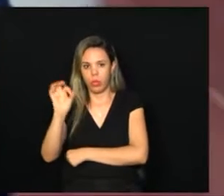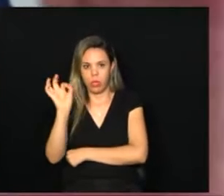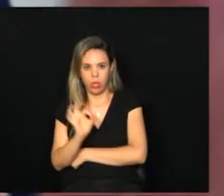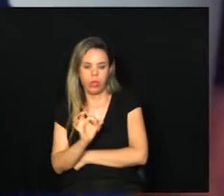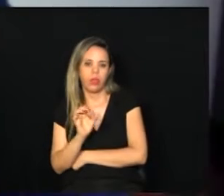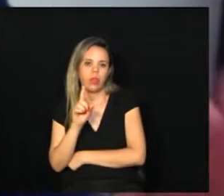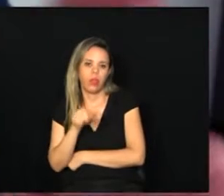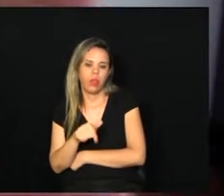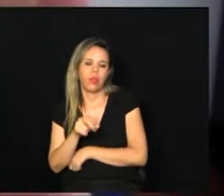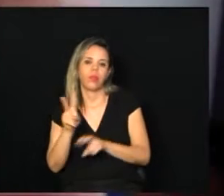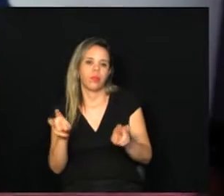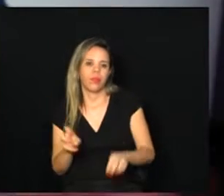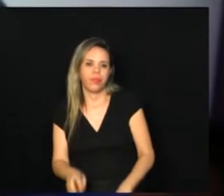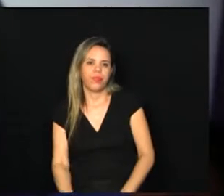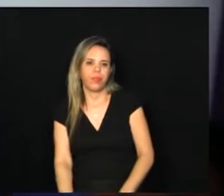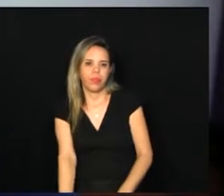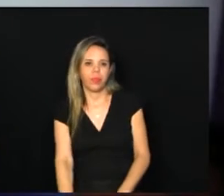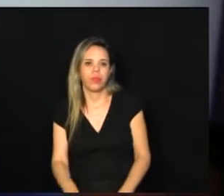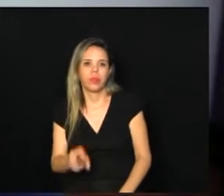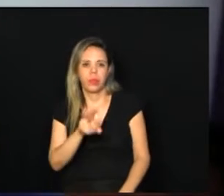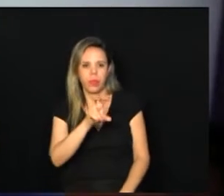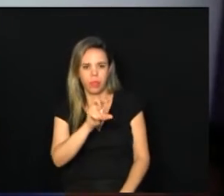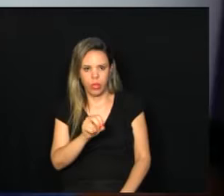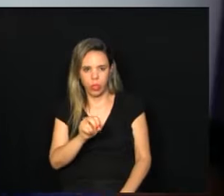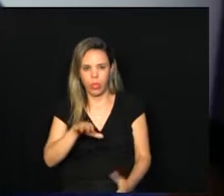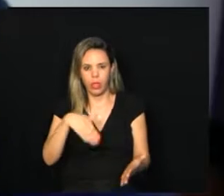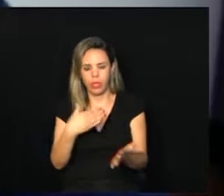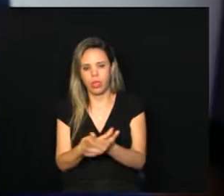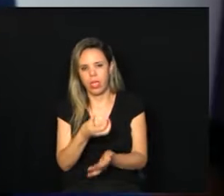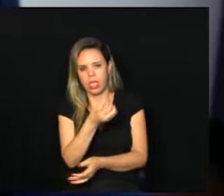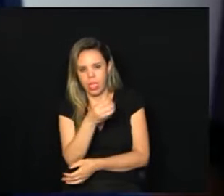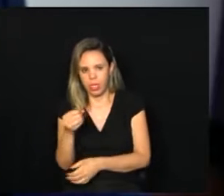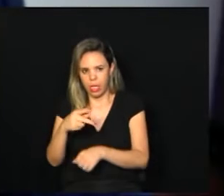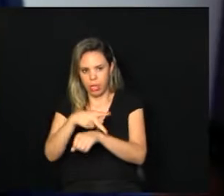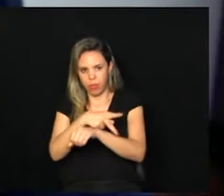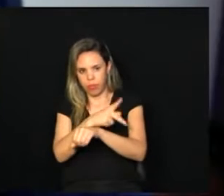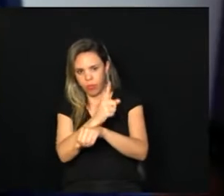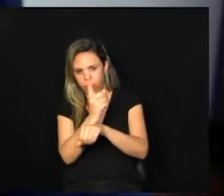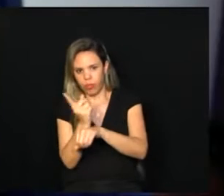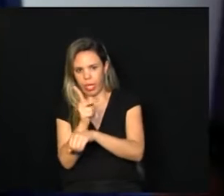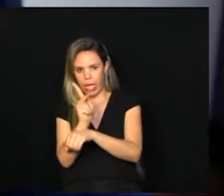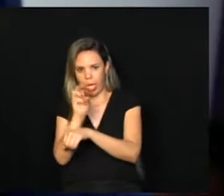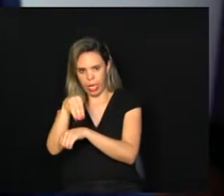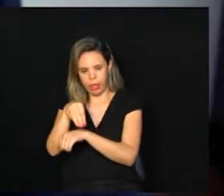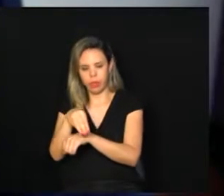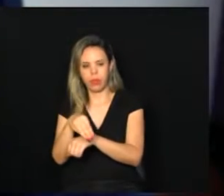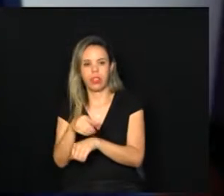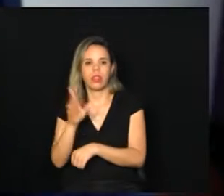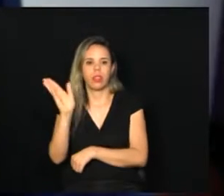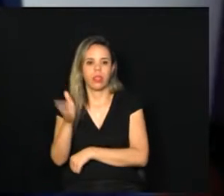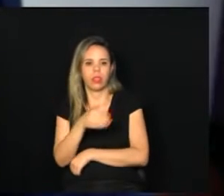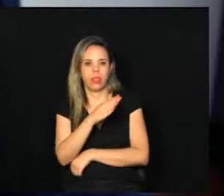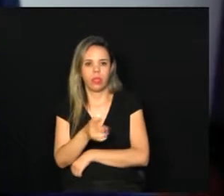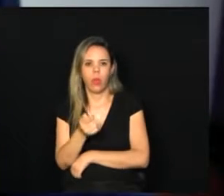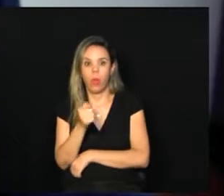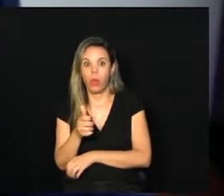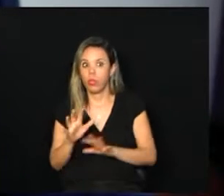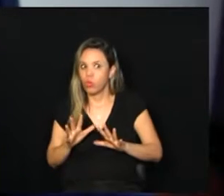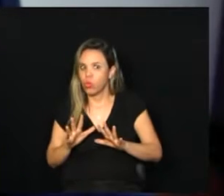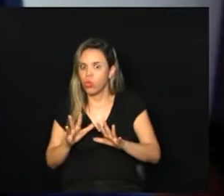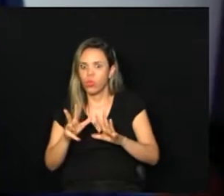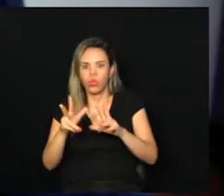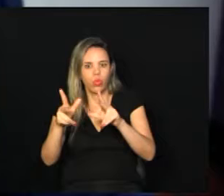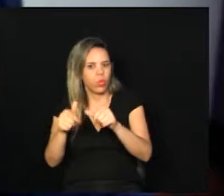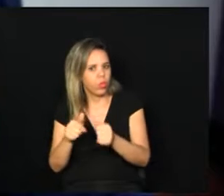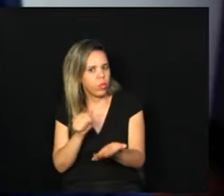89% são relacionadas a 50 a 60 km por hora, ou seja, nós estamos aí cancelando quase que todas as